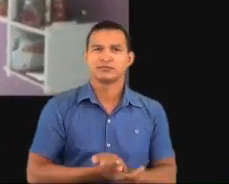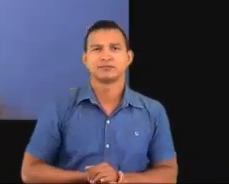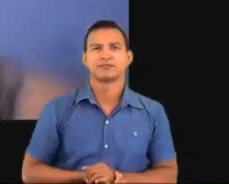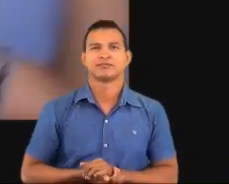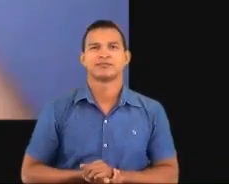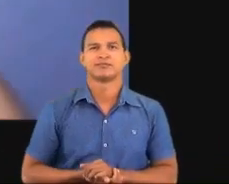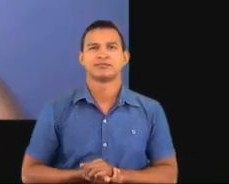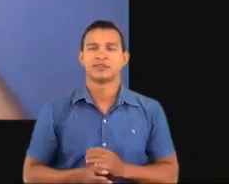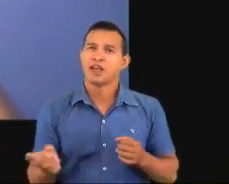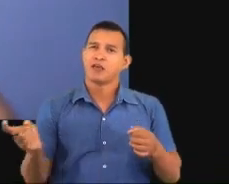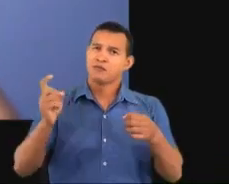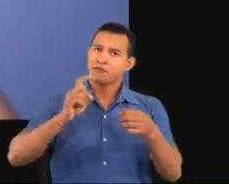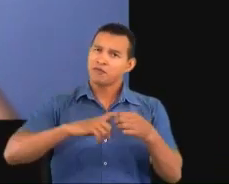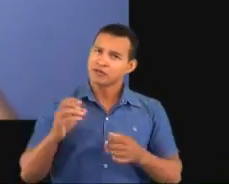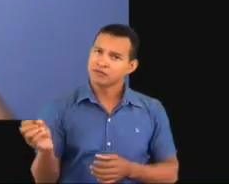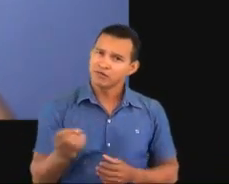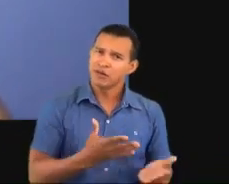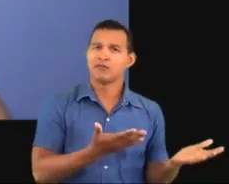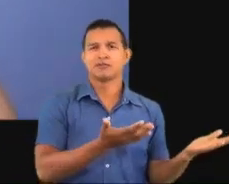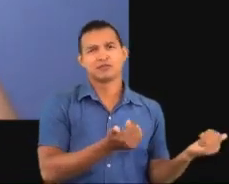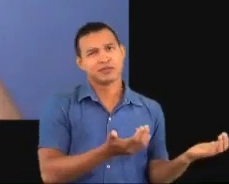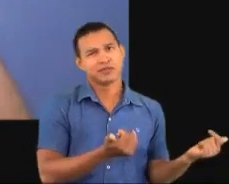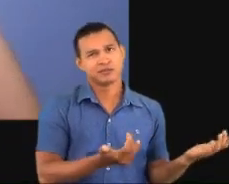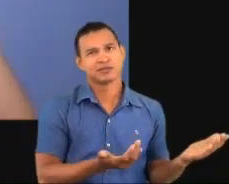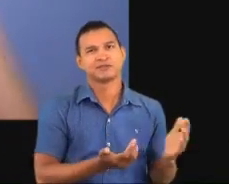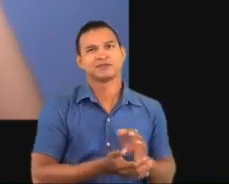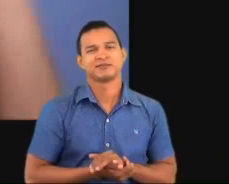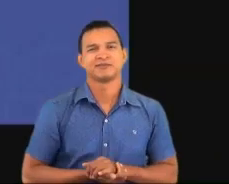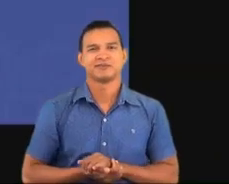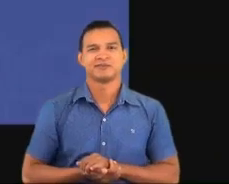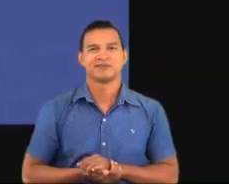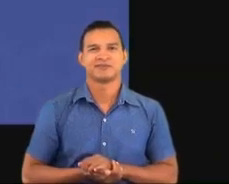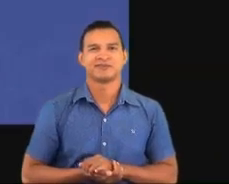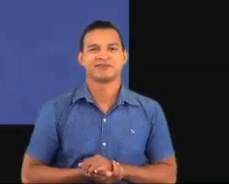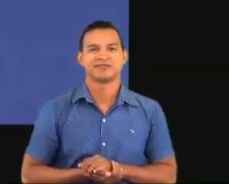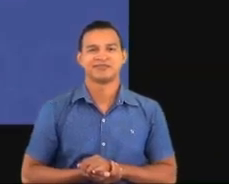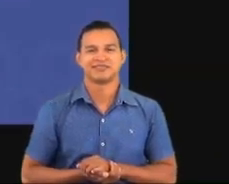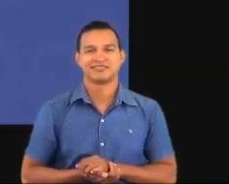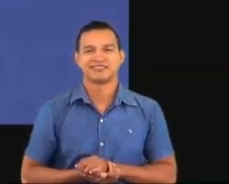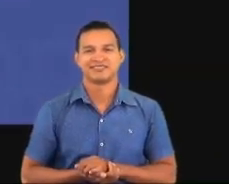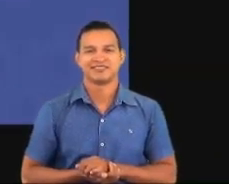Jovens! Volta logo, Novas Jovens!